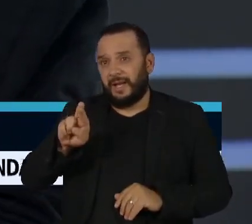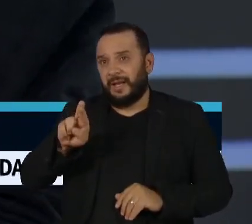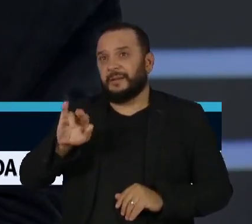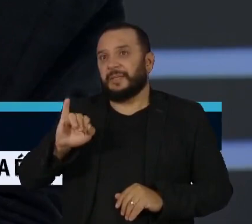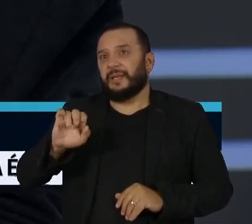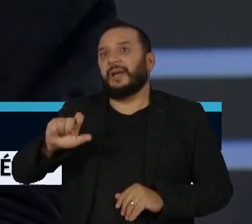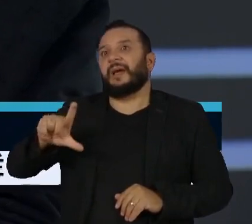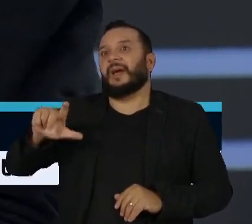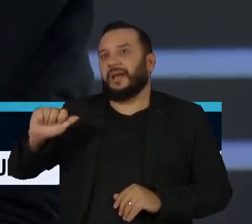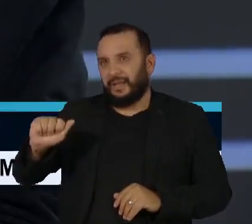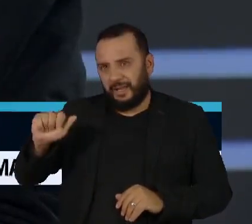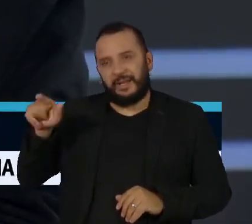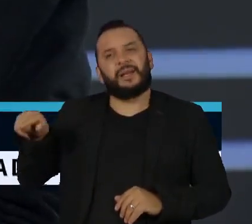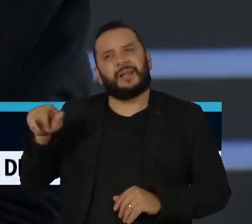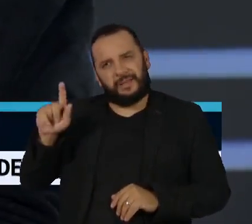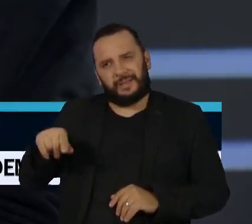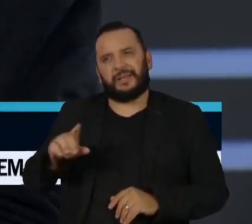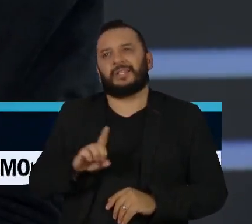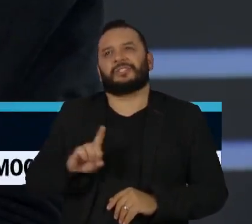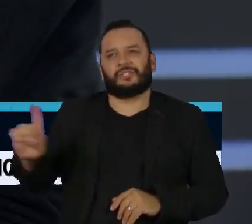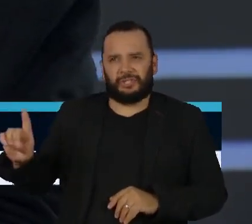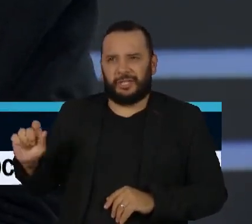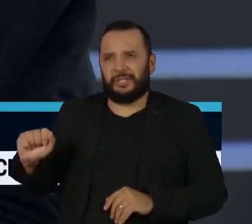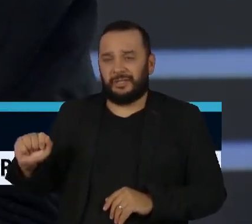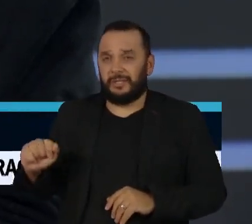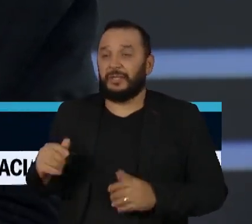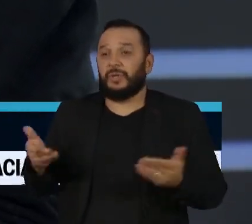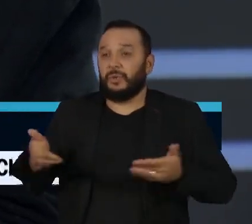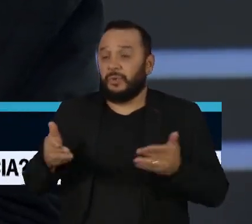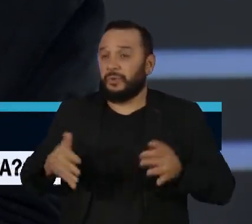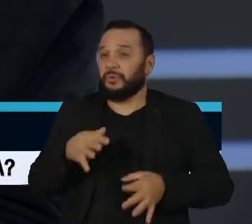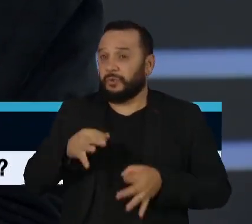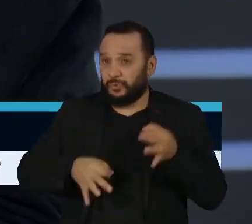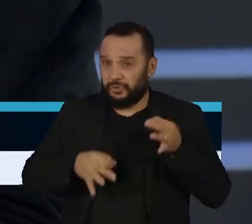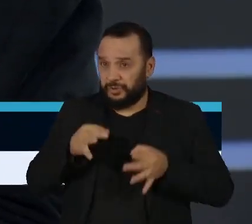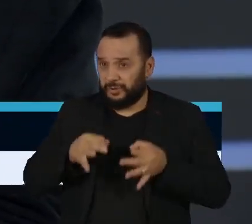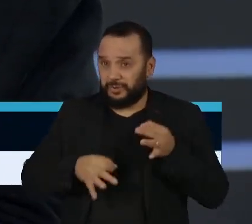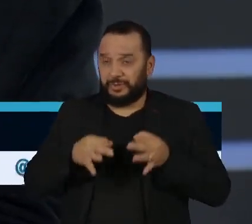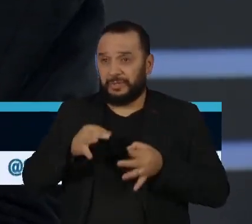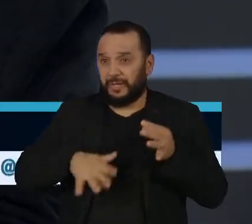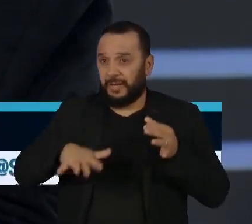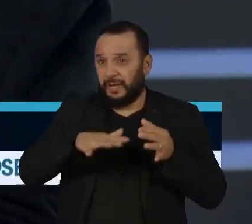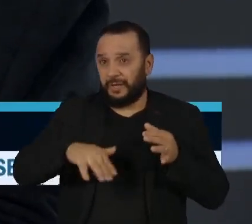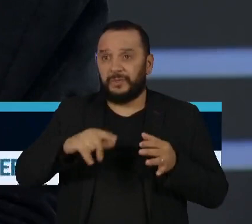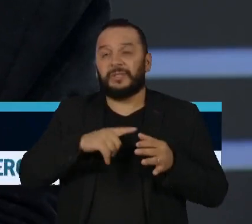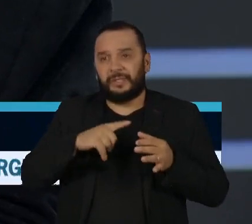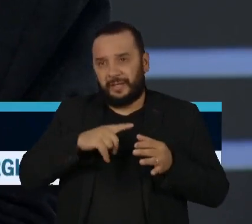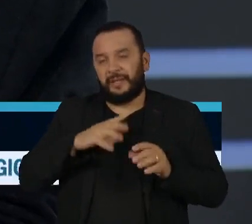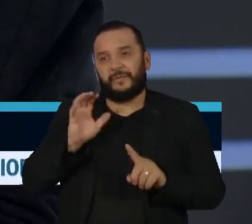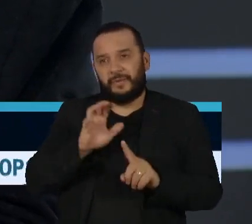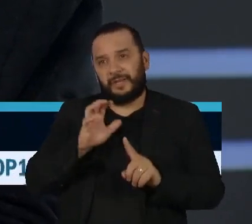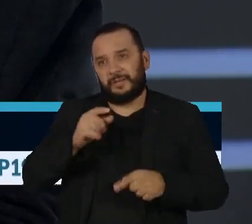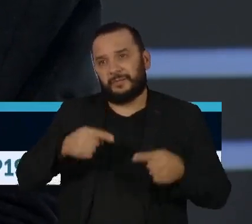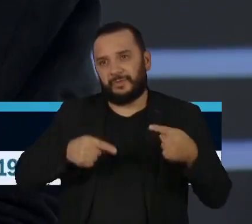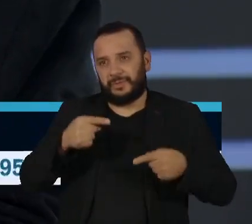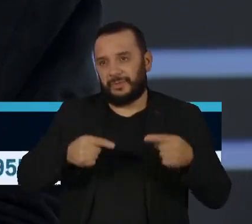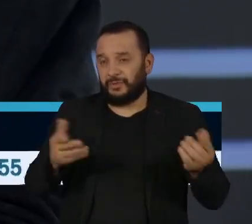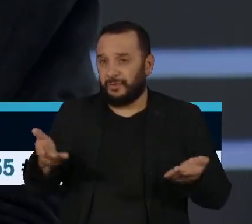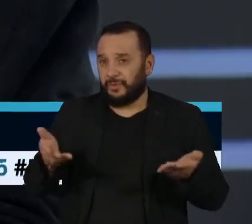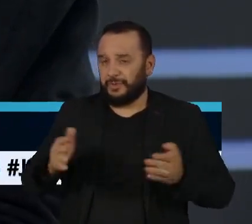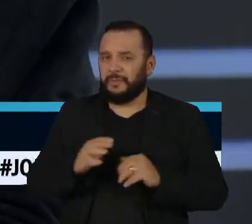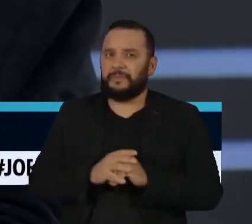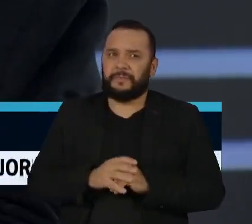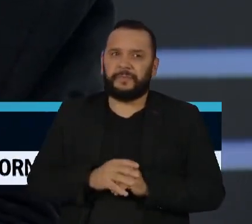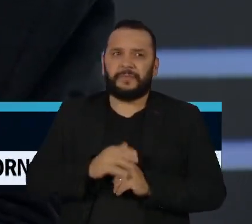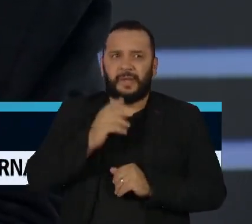com digamos assim um grupo à direita e o judiciário hoje tá bem atravessado pela política mas eu tenho a impressão que nesse momento